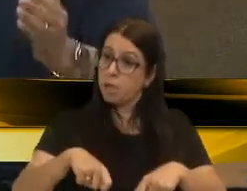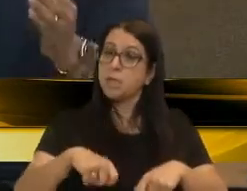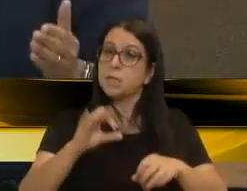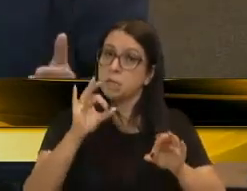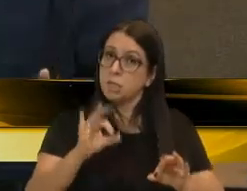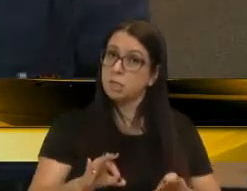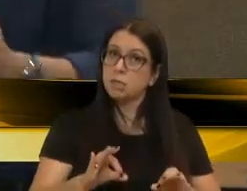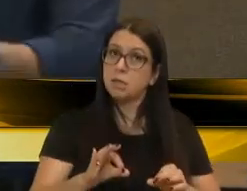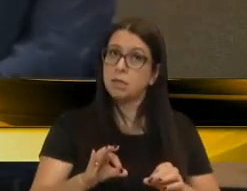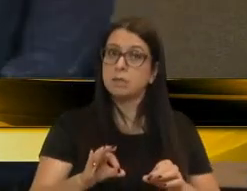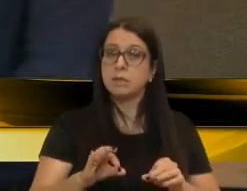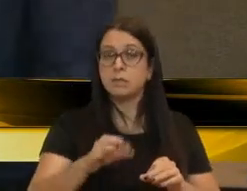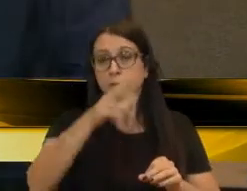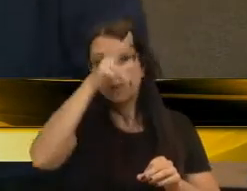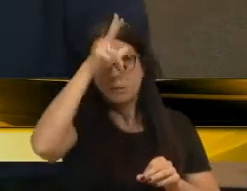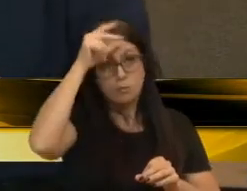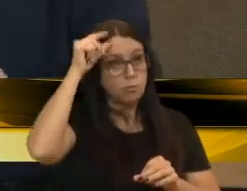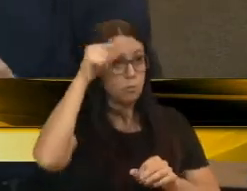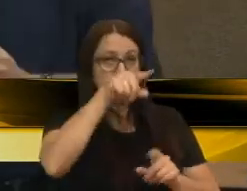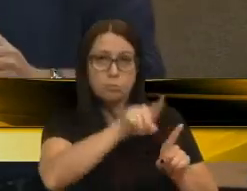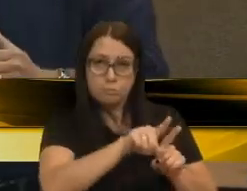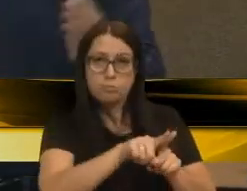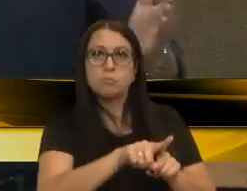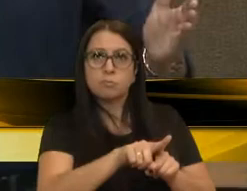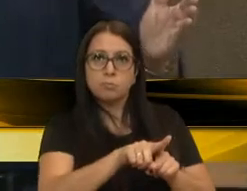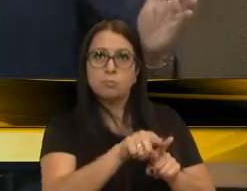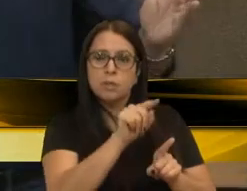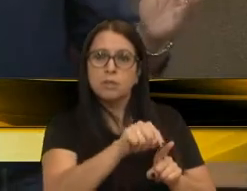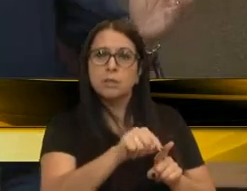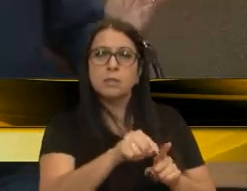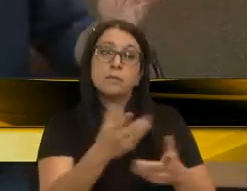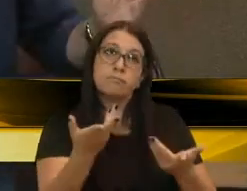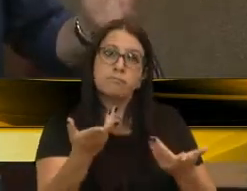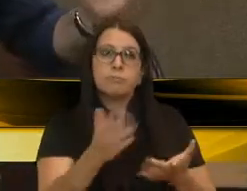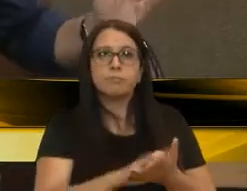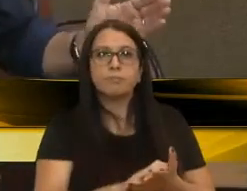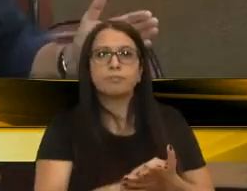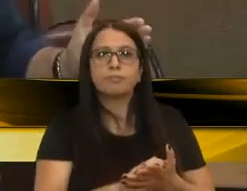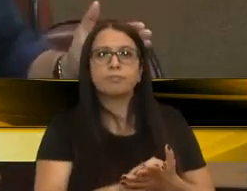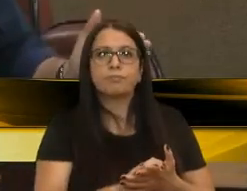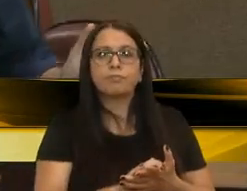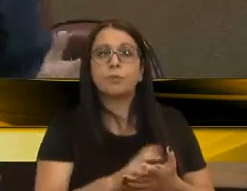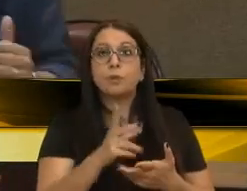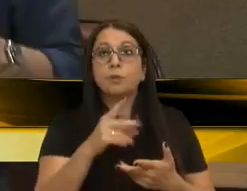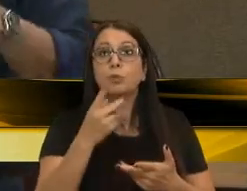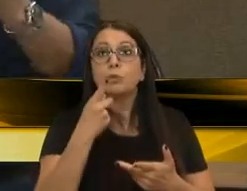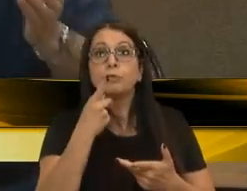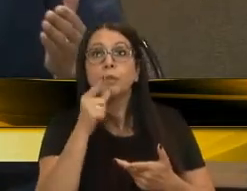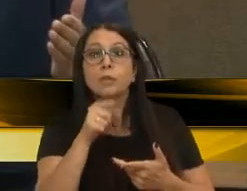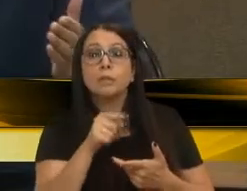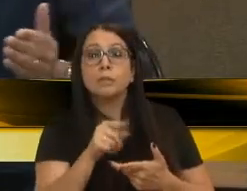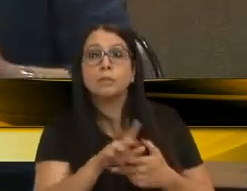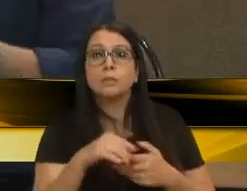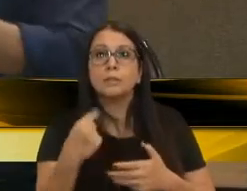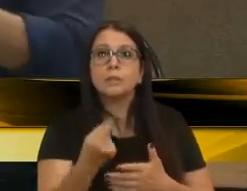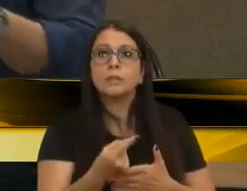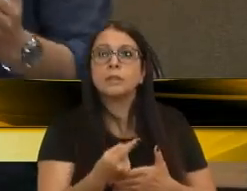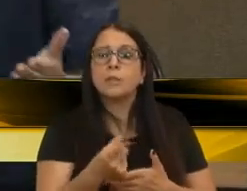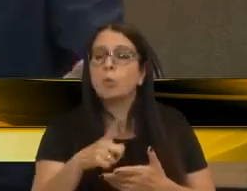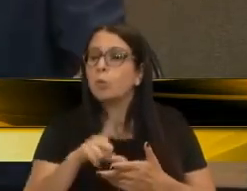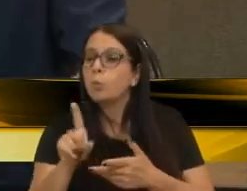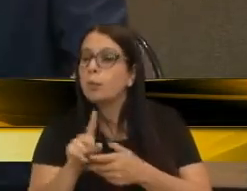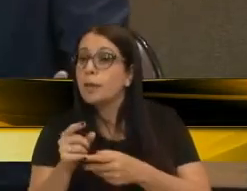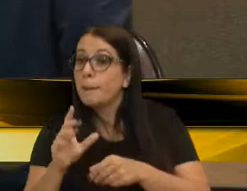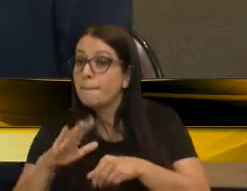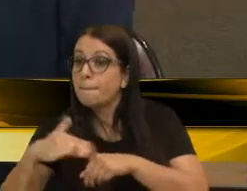legislativa municipal também, o que é este caso, e aquele velho jargão popular, o que abunda não